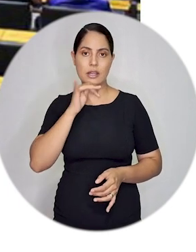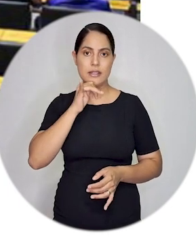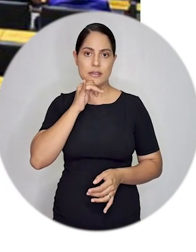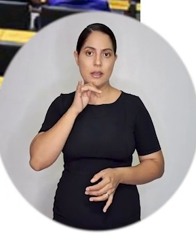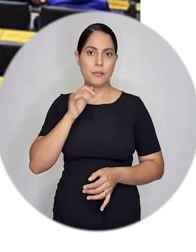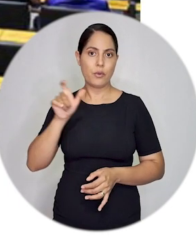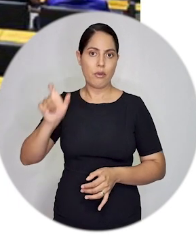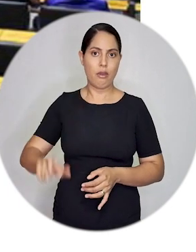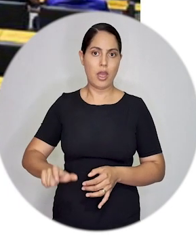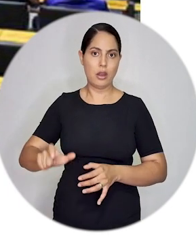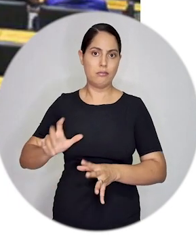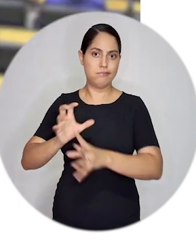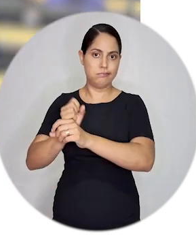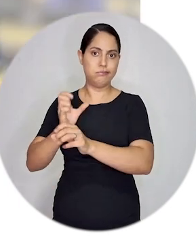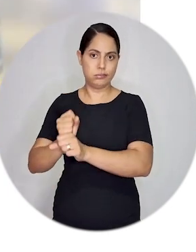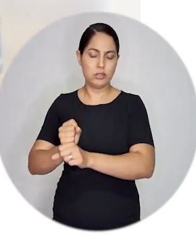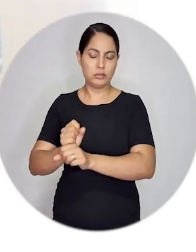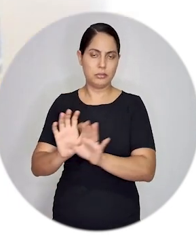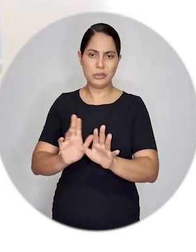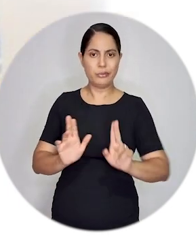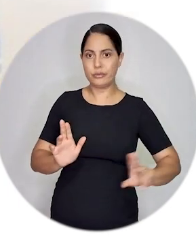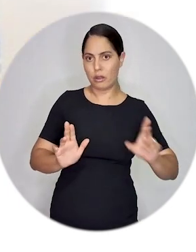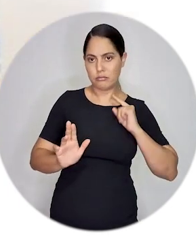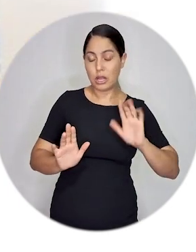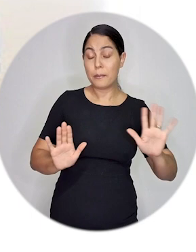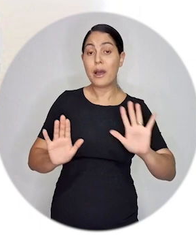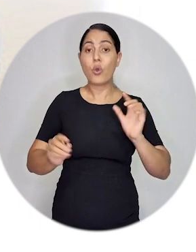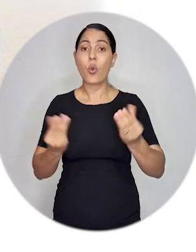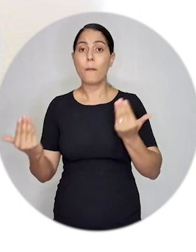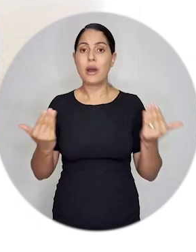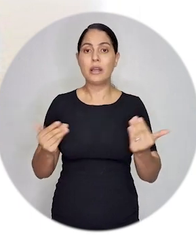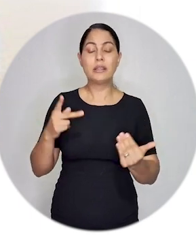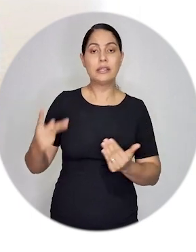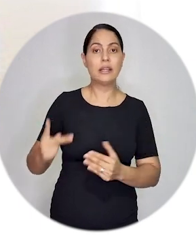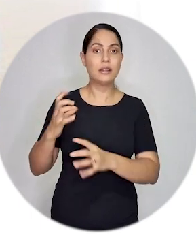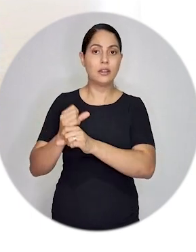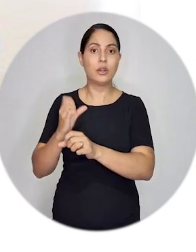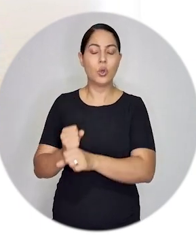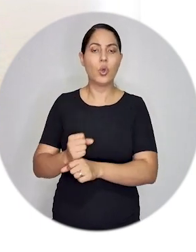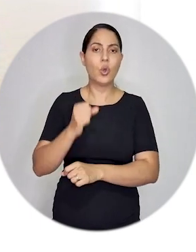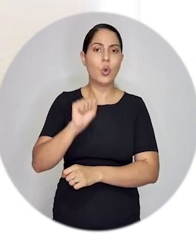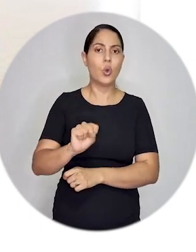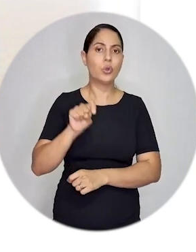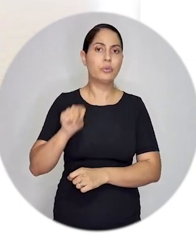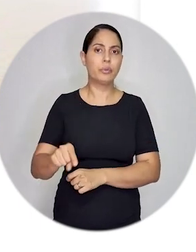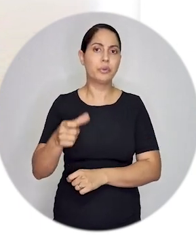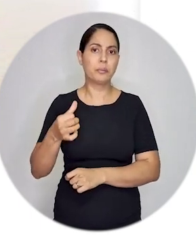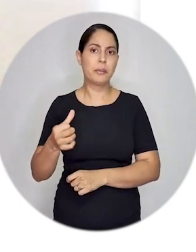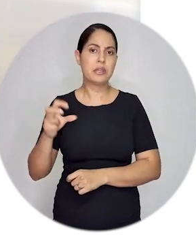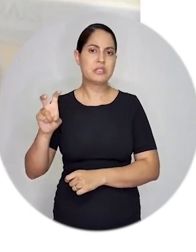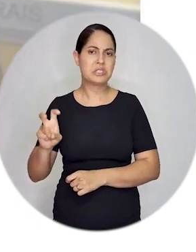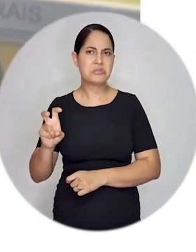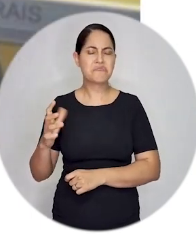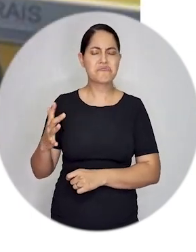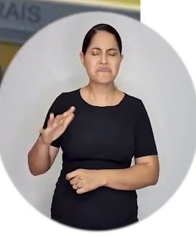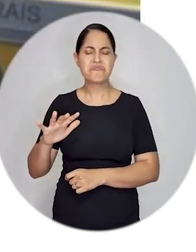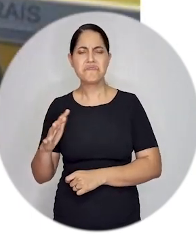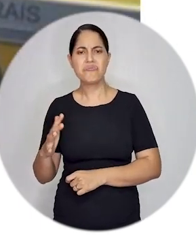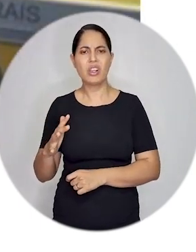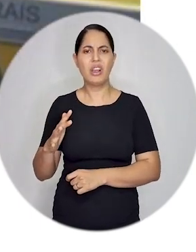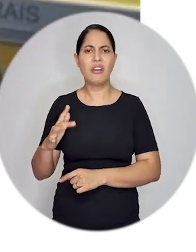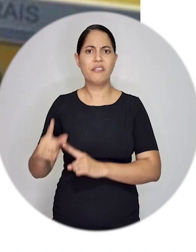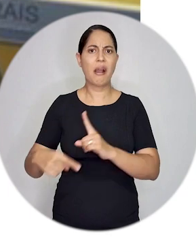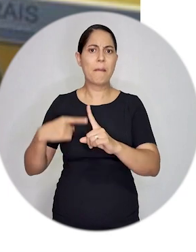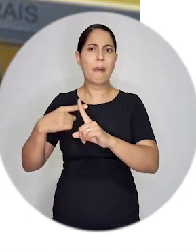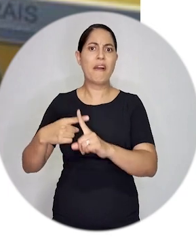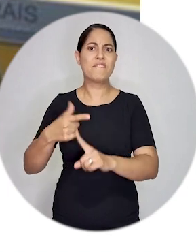um contador, para simplificar, para usar o exemplo do advogado, ele paga hoje 8,65 de tributo sobre consumo. Vai para alguma coisa